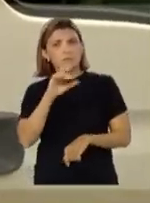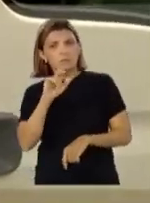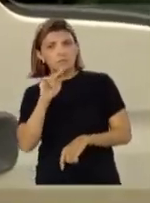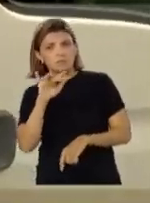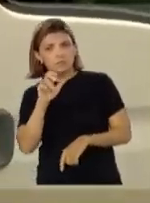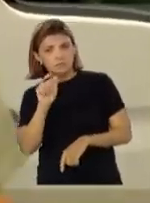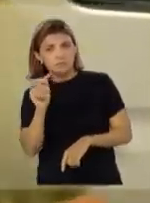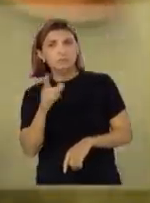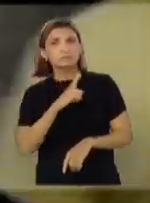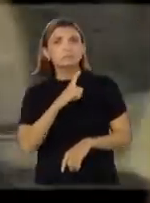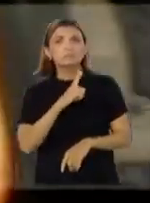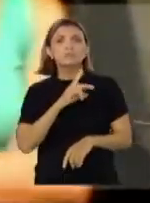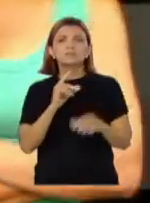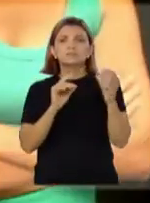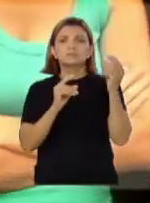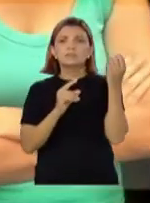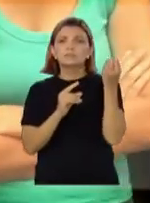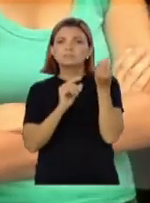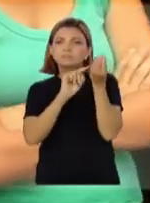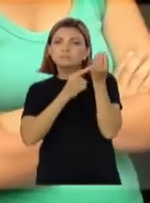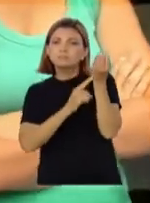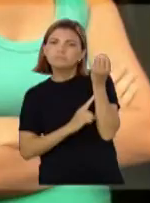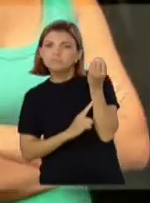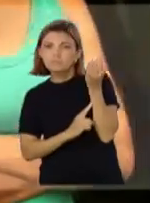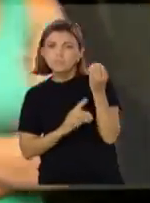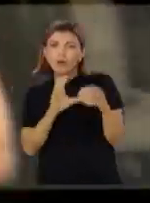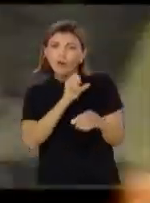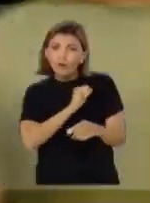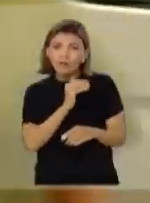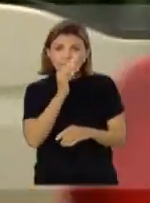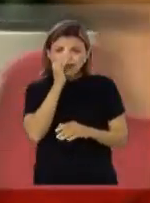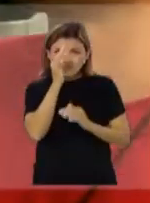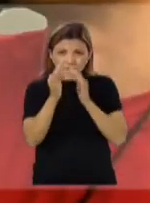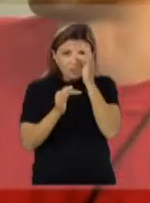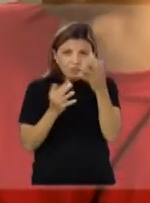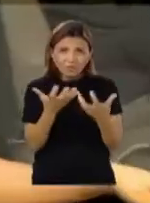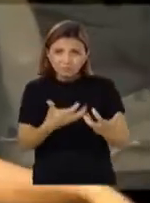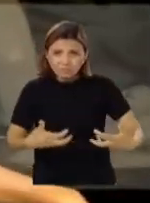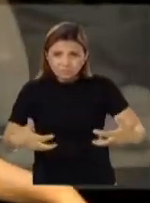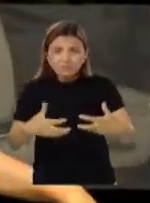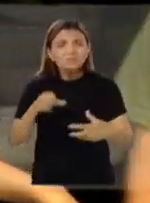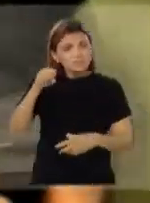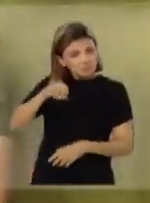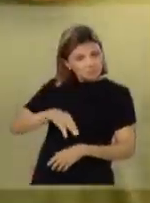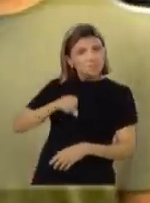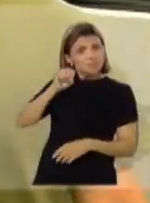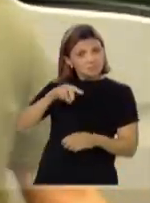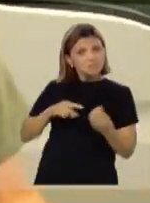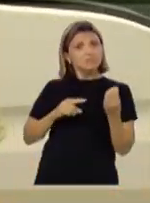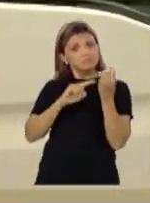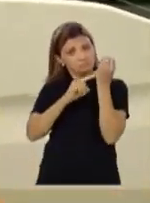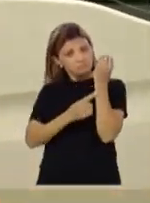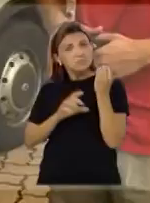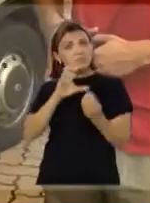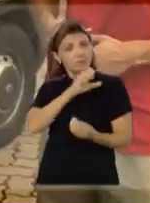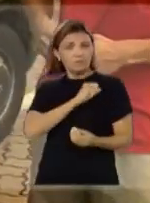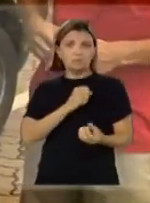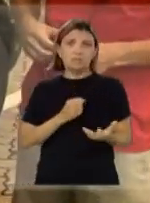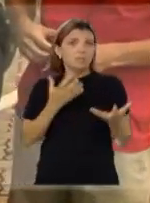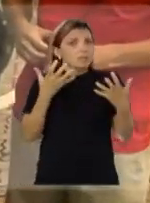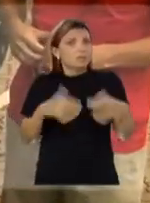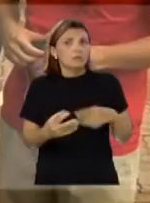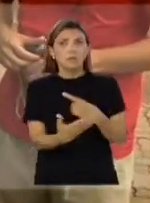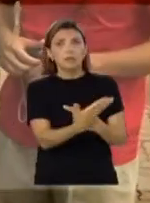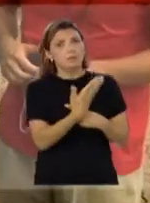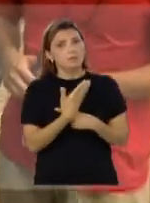pós-graduação em biologia vegetal Nossa deve ser fera é fera que gosta de plantas pera vegetariana oh pessoal